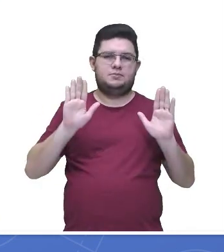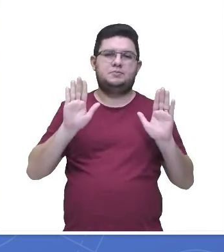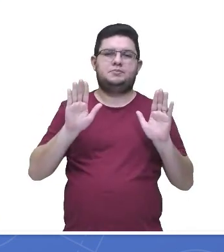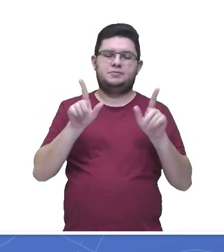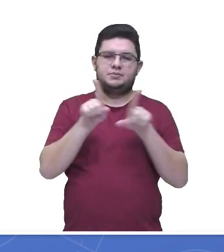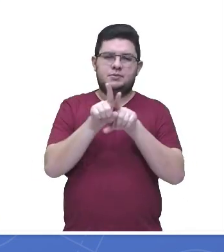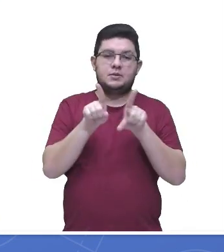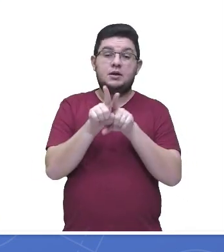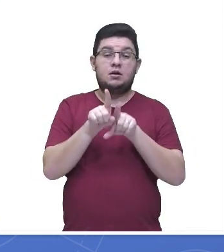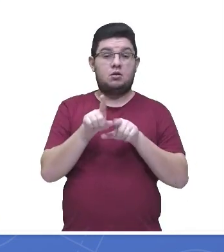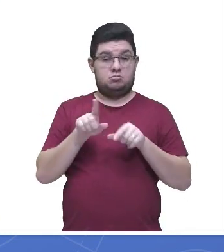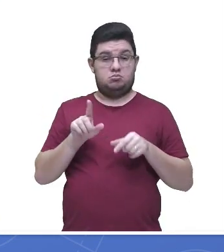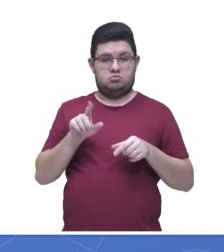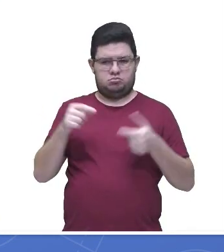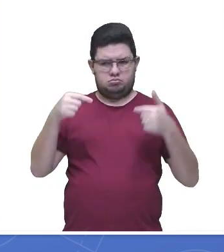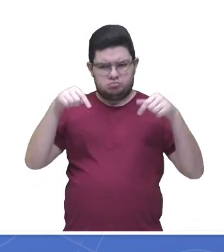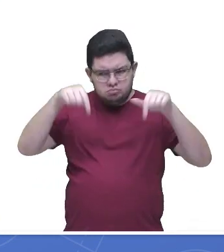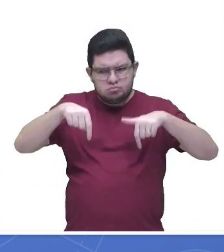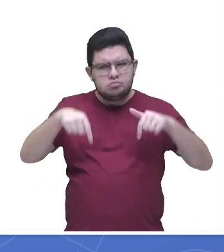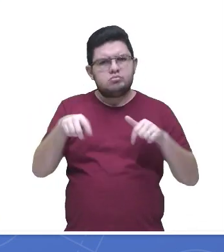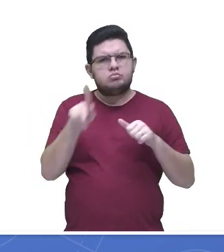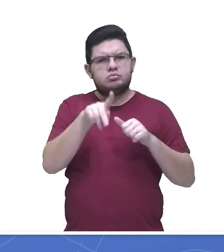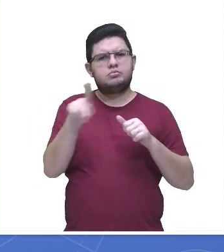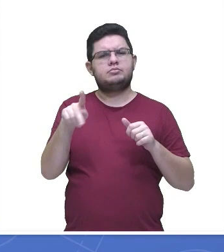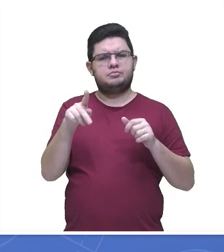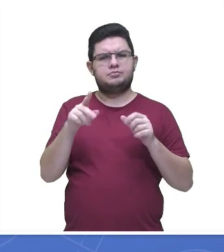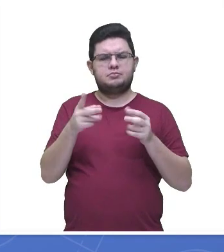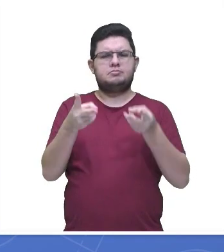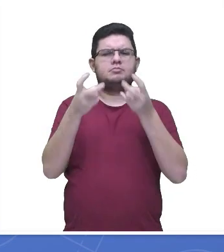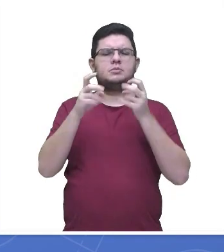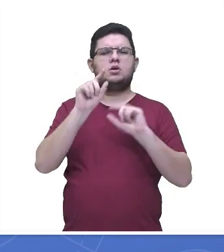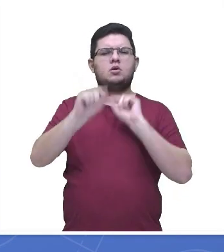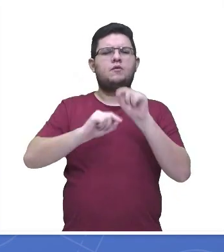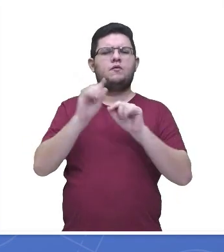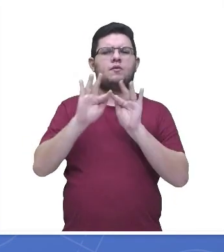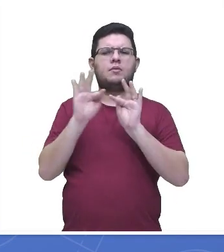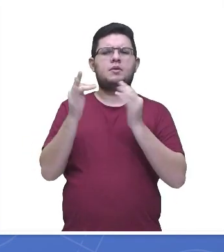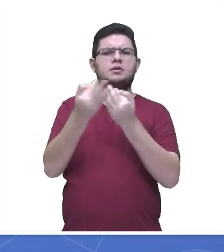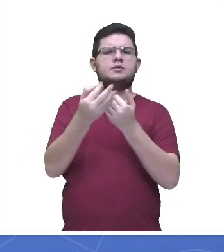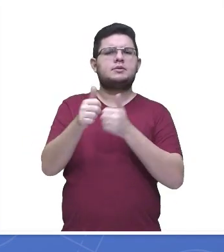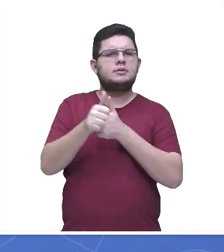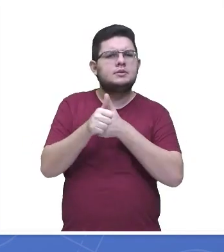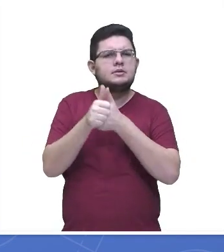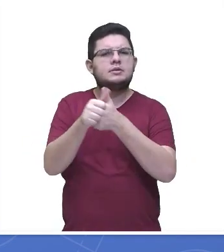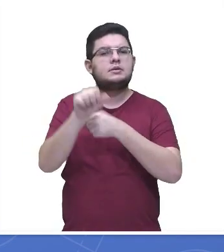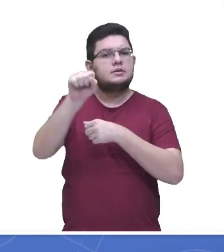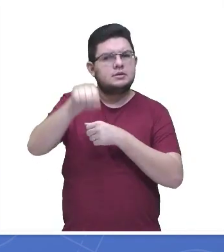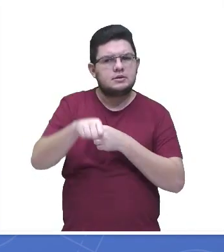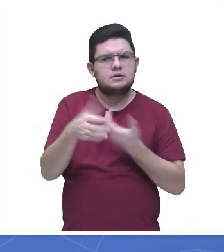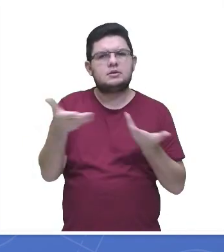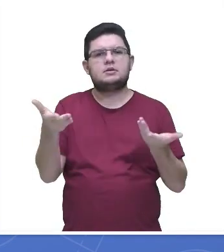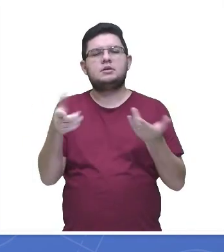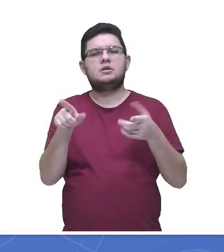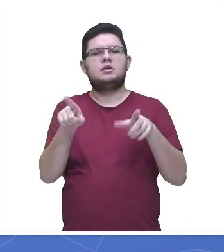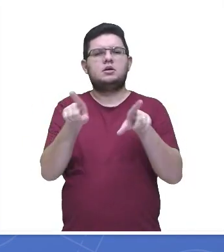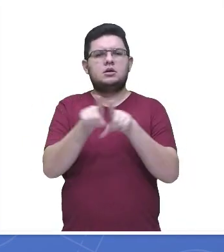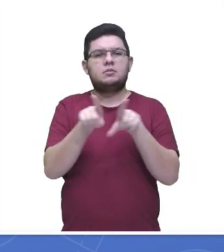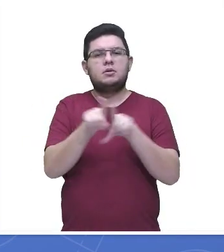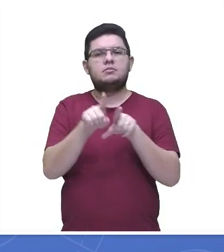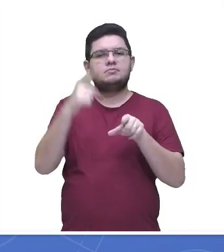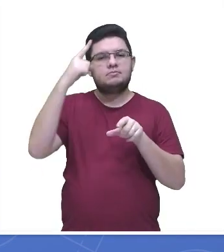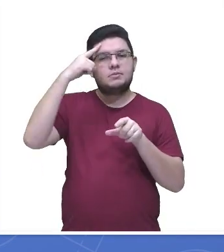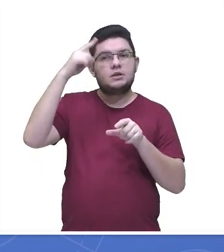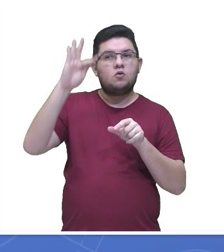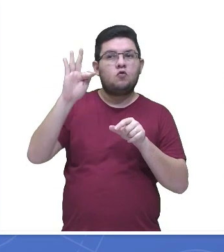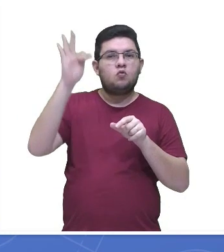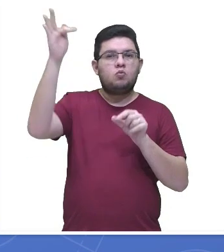professor percebe aquele aluno que realmente o pai está próximo, o pai acompanha, aquele que está pensando lá no futuro. Pelo